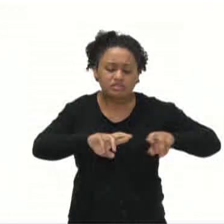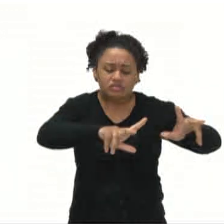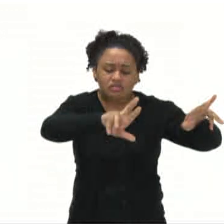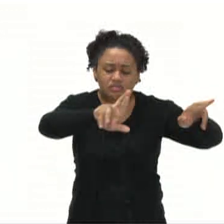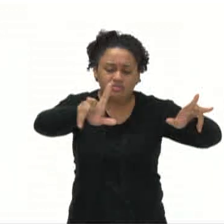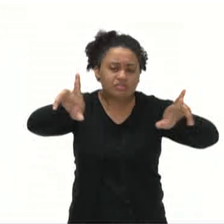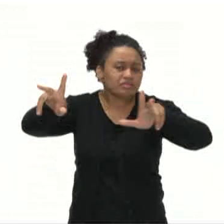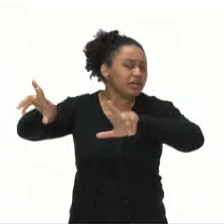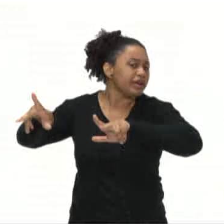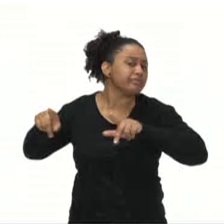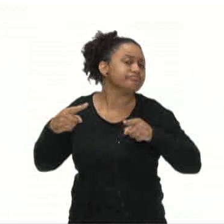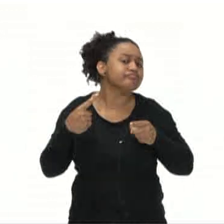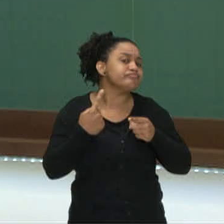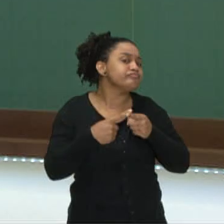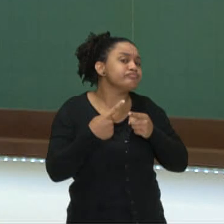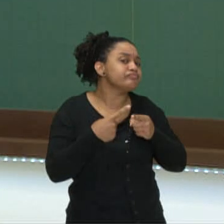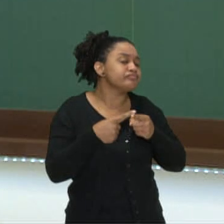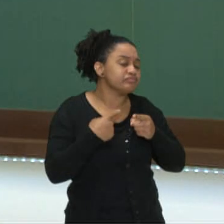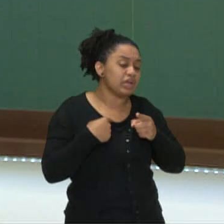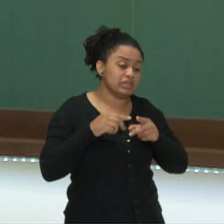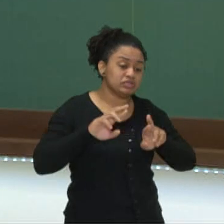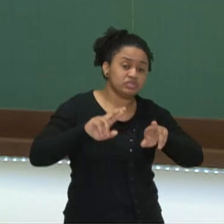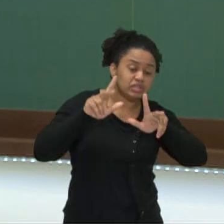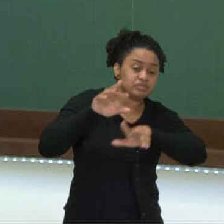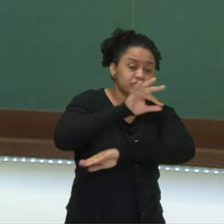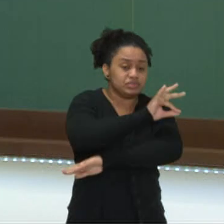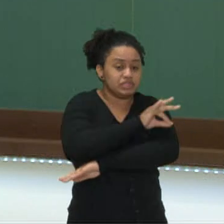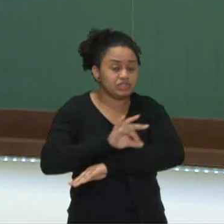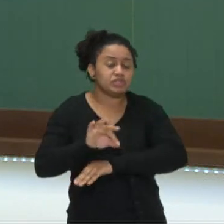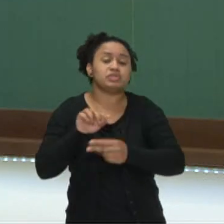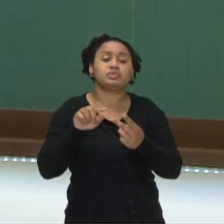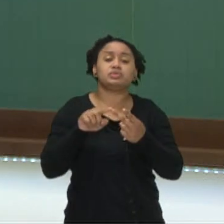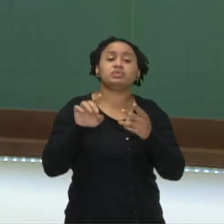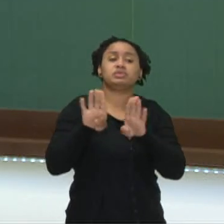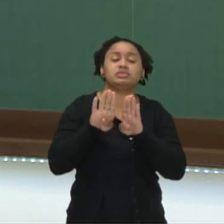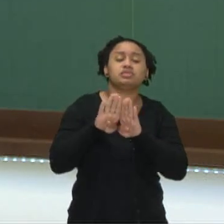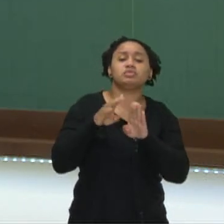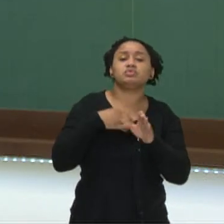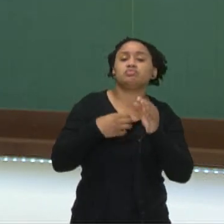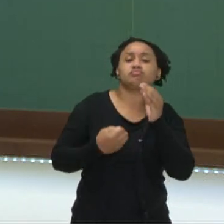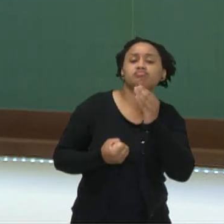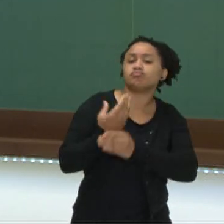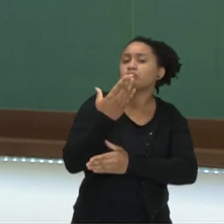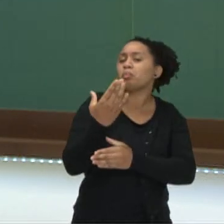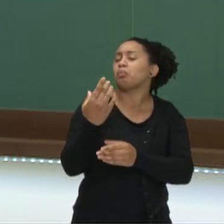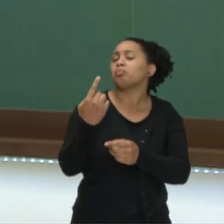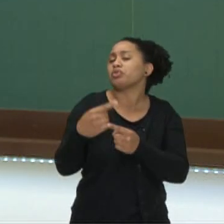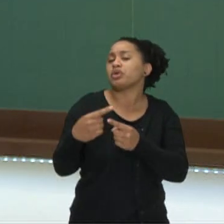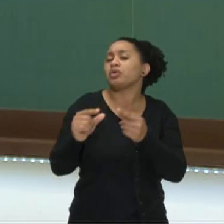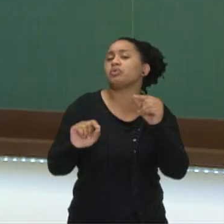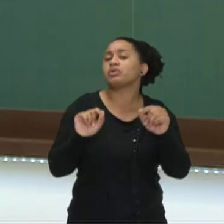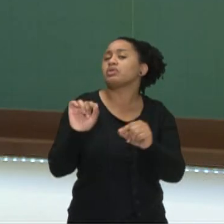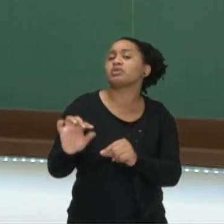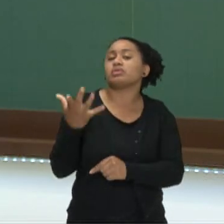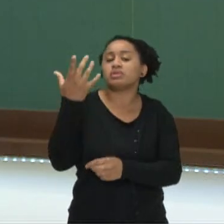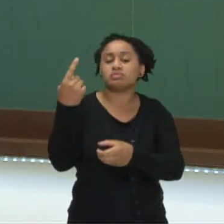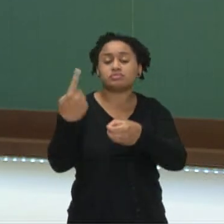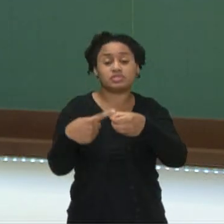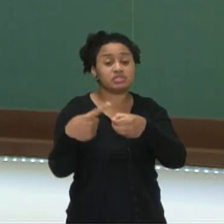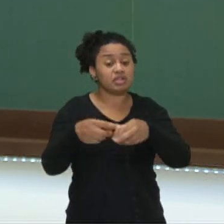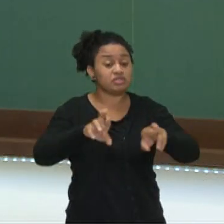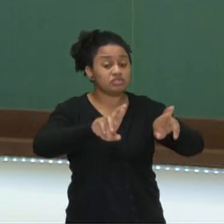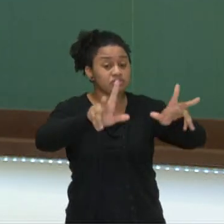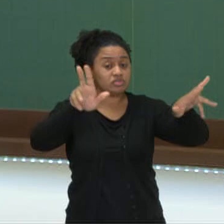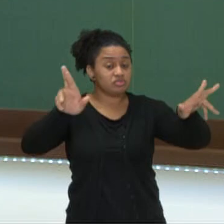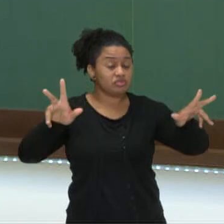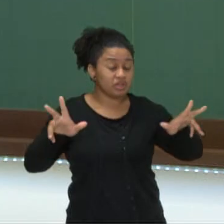uma cidade ela se diferencia tanto na arquitetura quanto no modo da formação, né? O que acontece para uma cidade ser tão